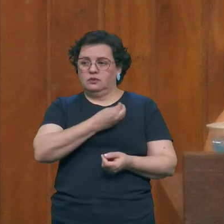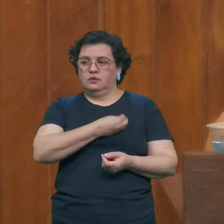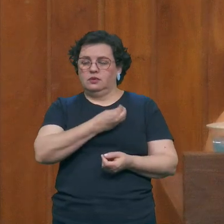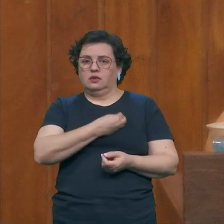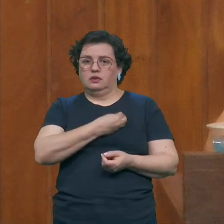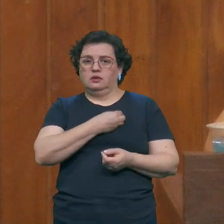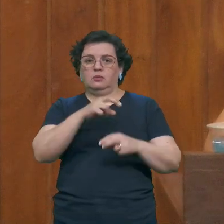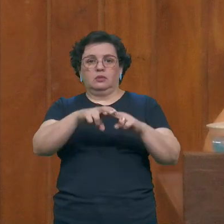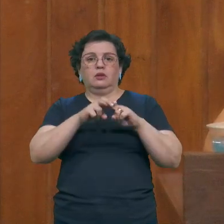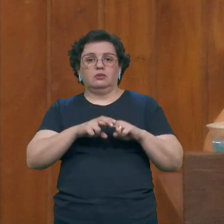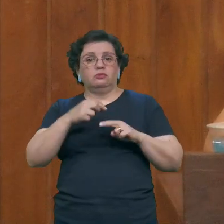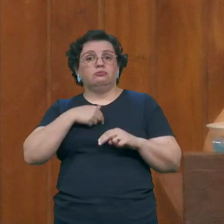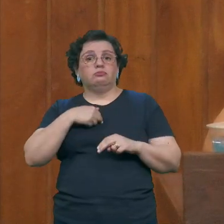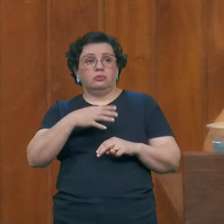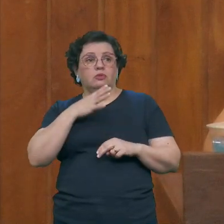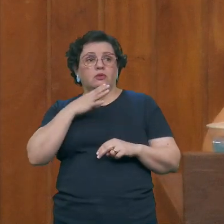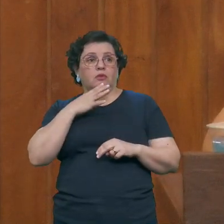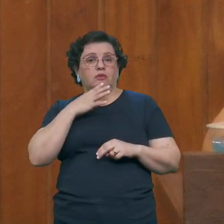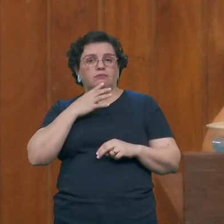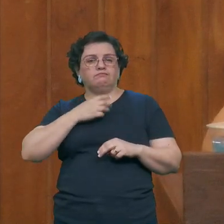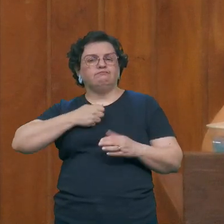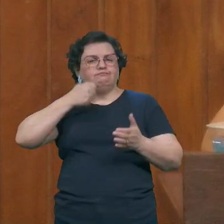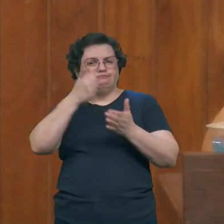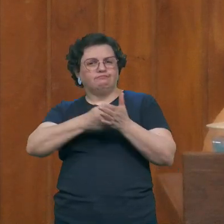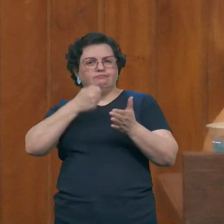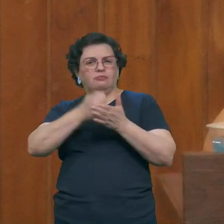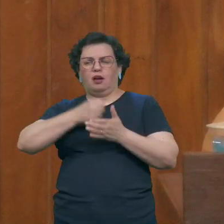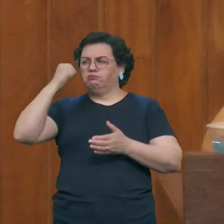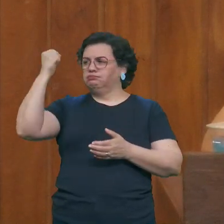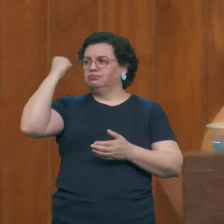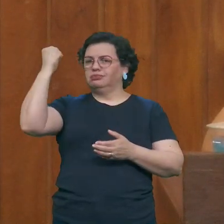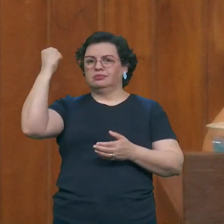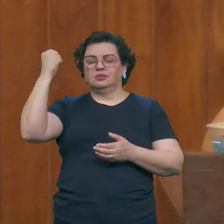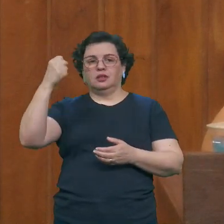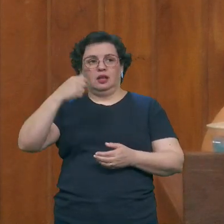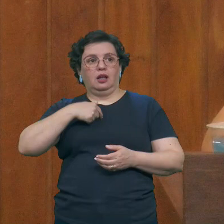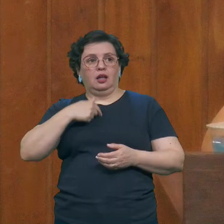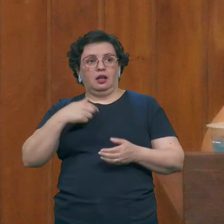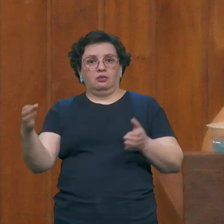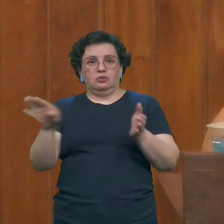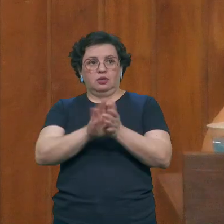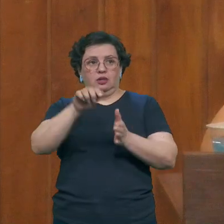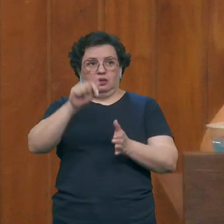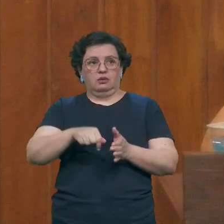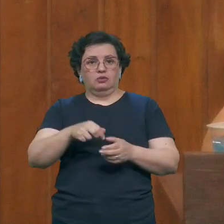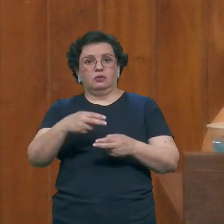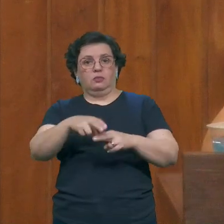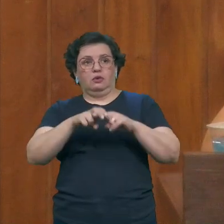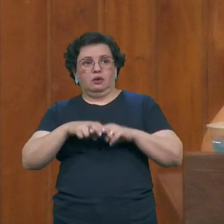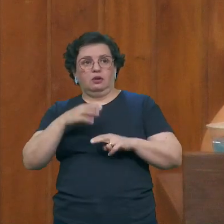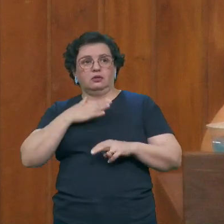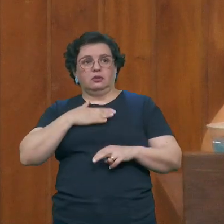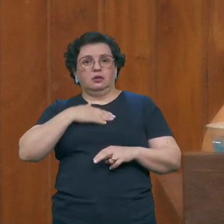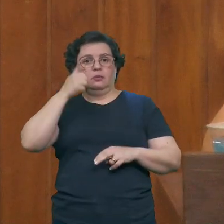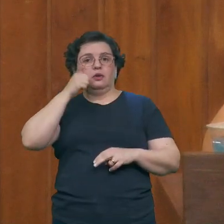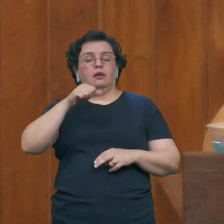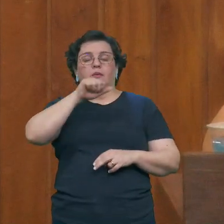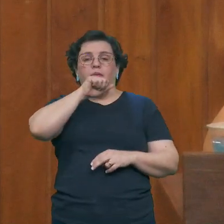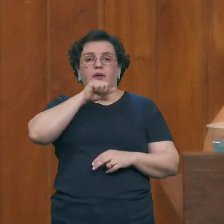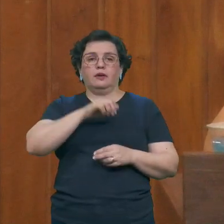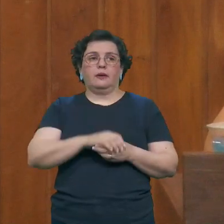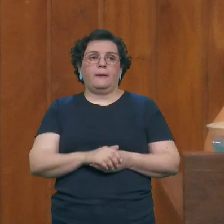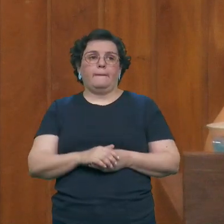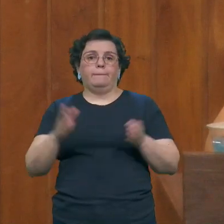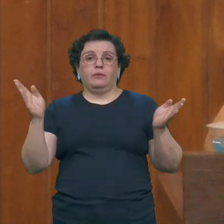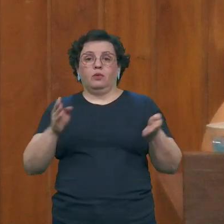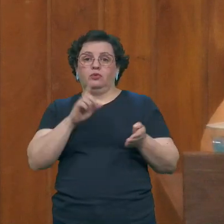eu reconheço, ela foi guerreira. E se eu estou onde estou hoje, graças à minha mãe.